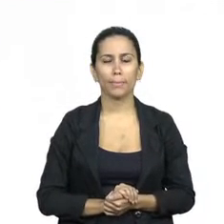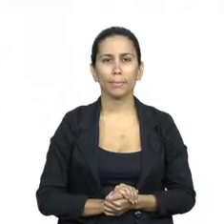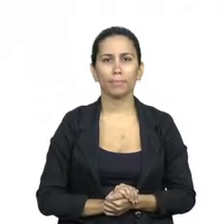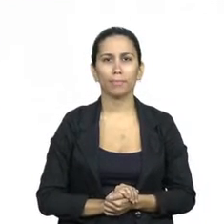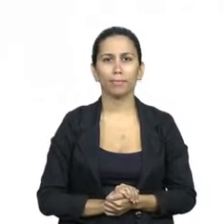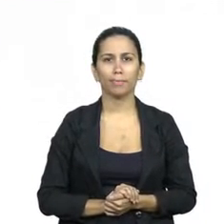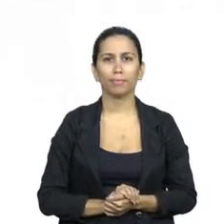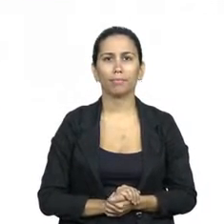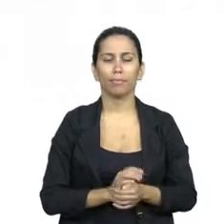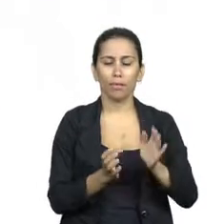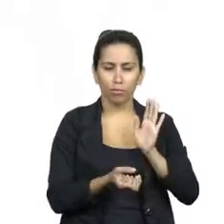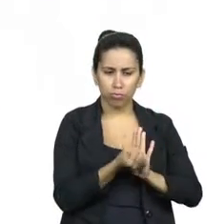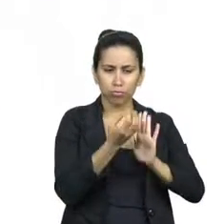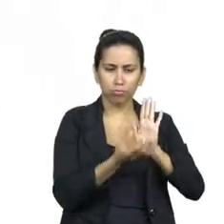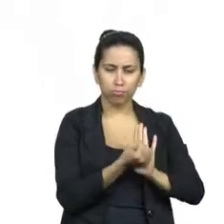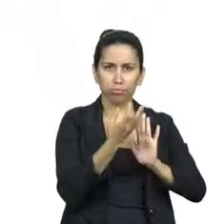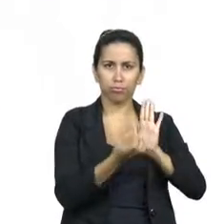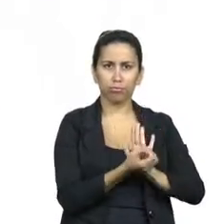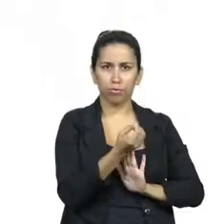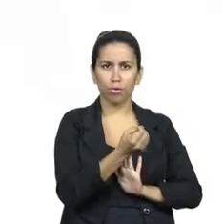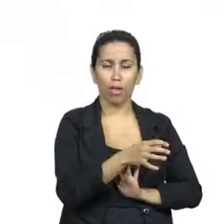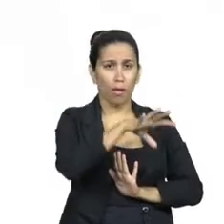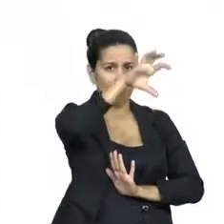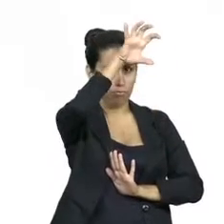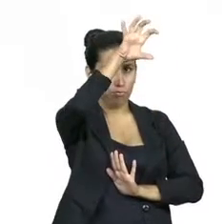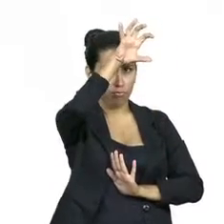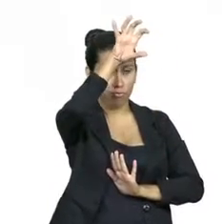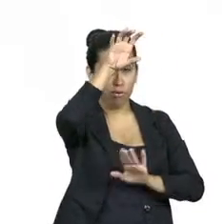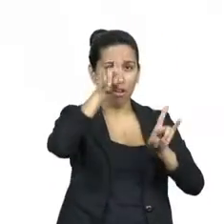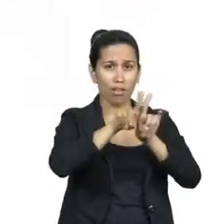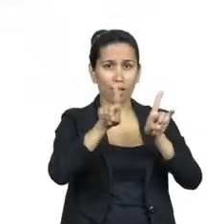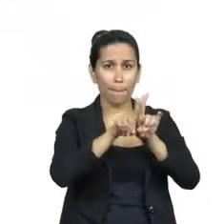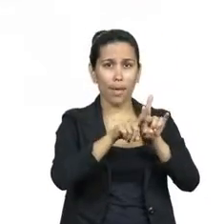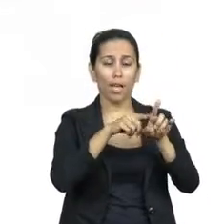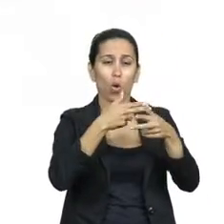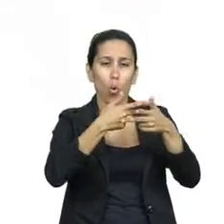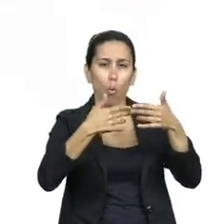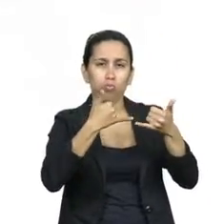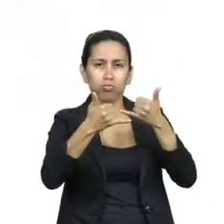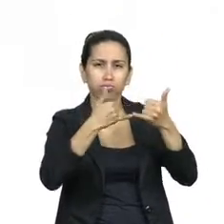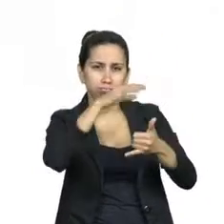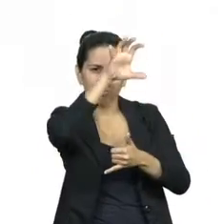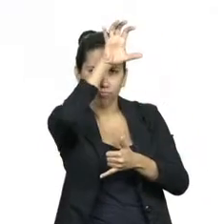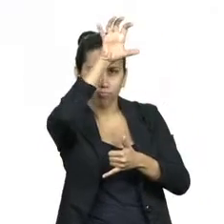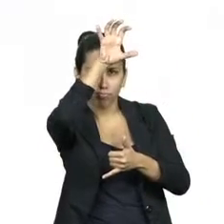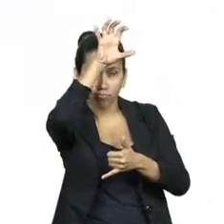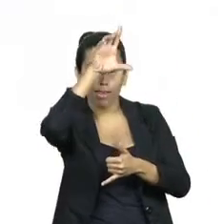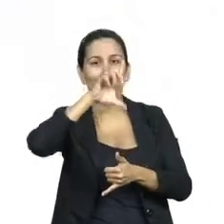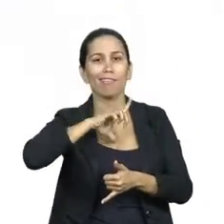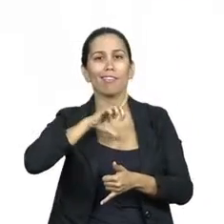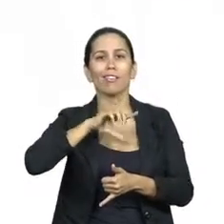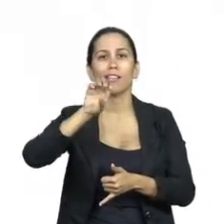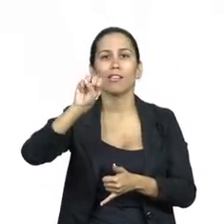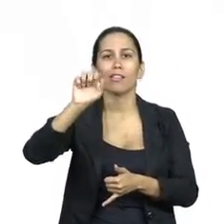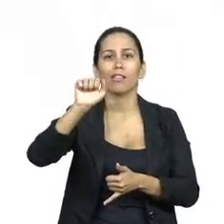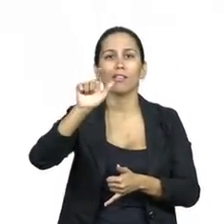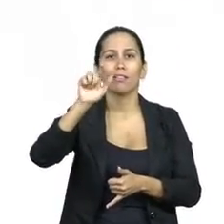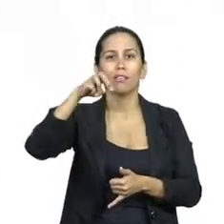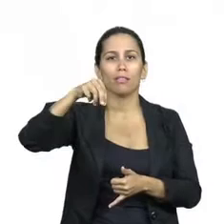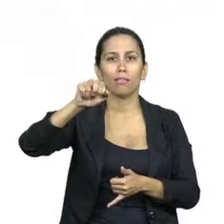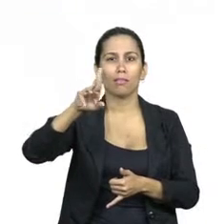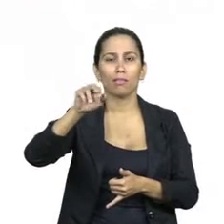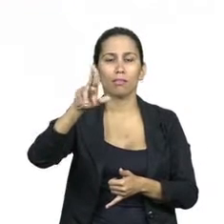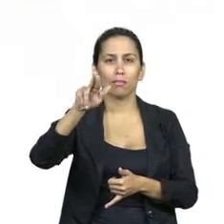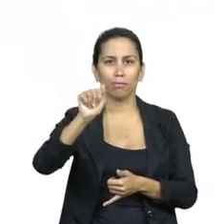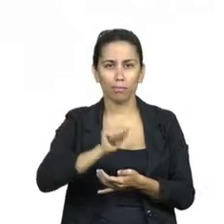A fabricação dos presuntos e apresuntados começa com a salmoura, uma mistura de condimentos que é injetada no pernil desossado, a matéria